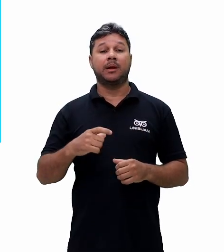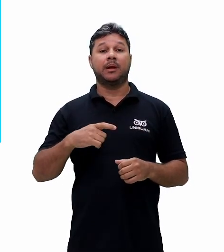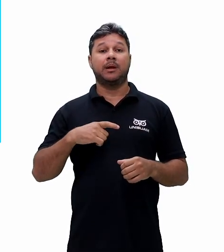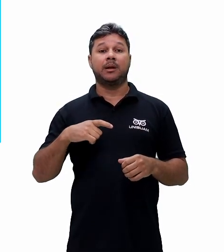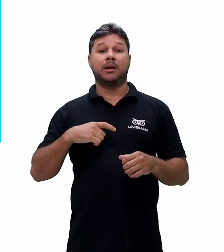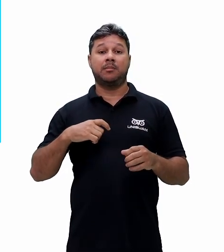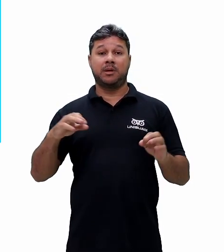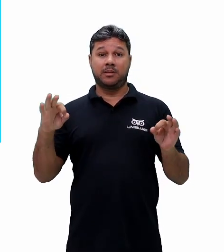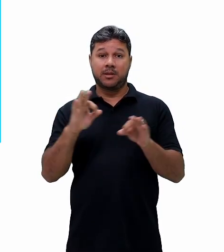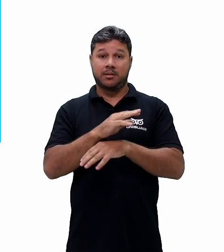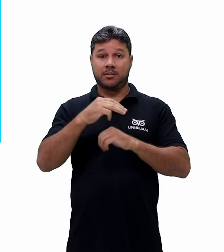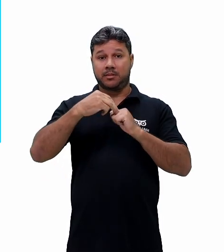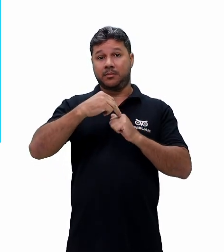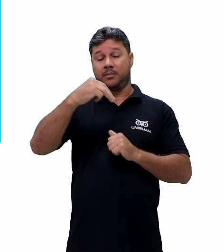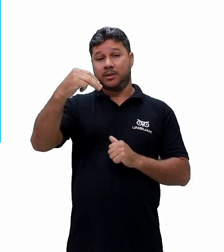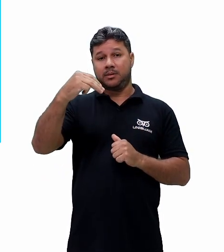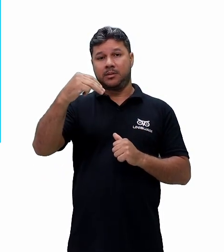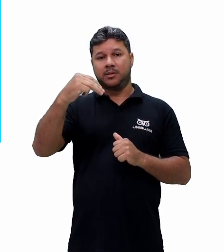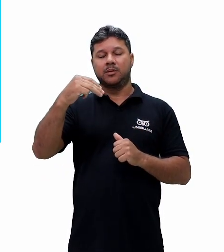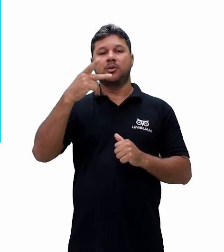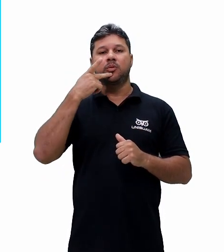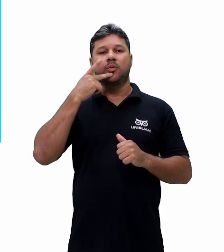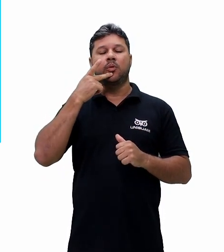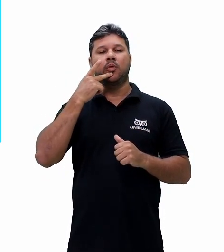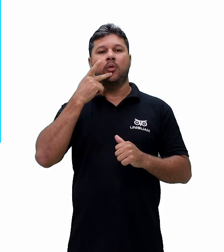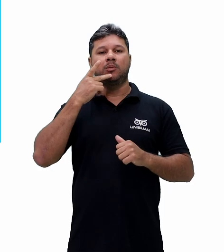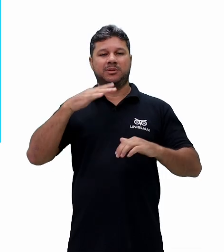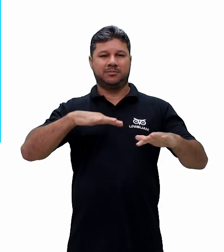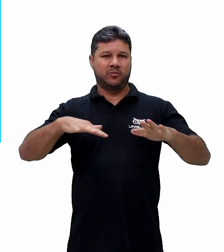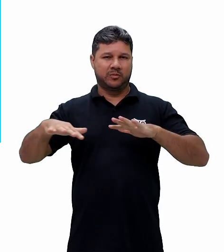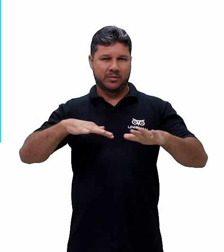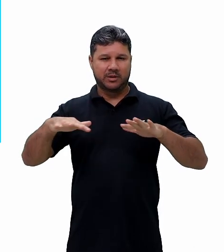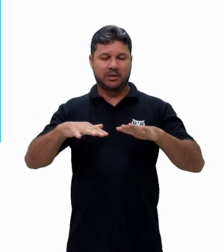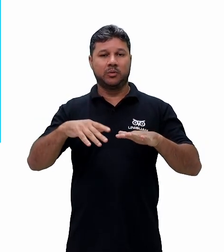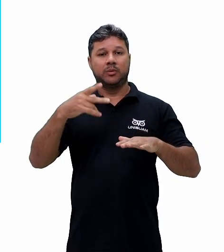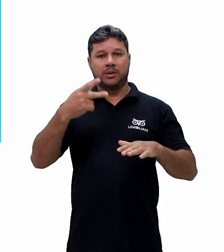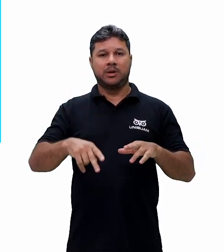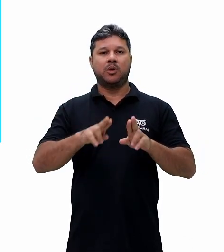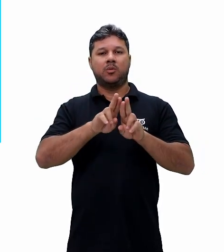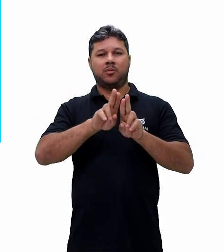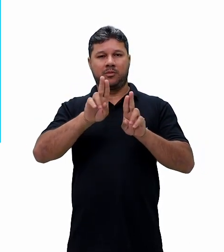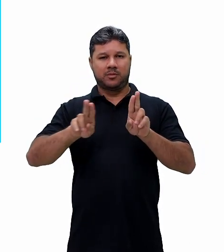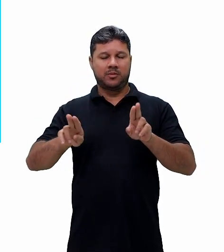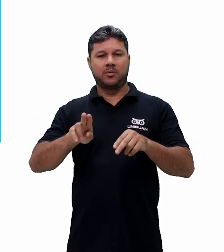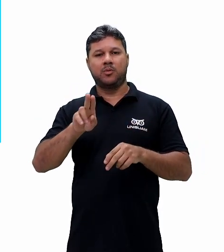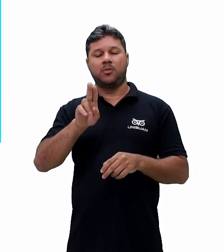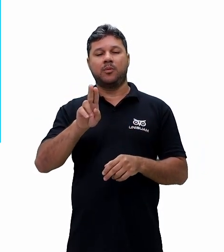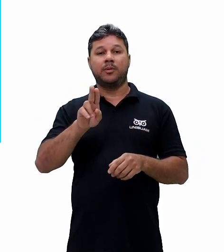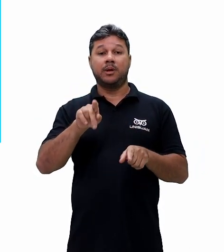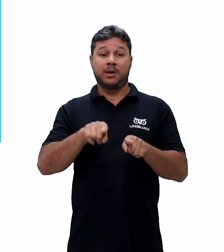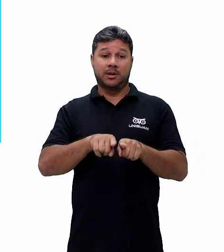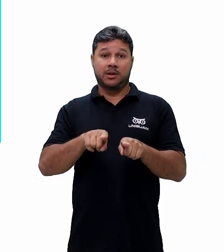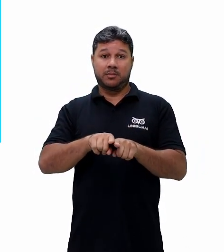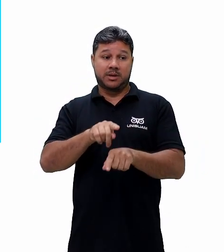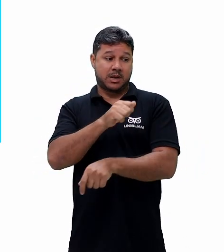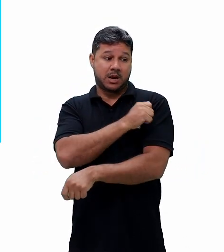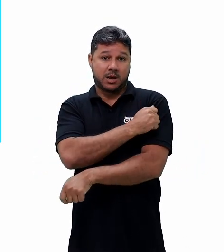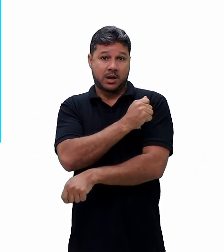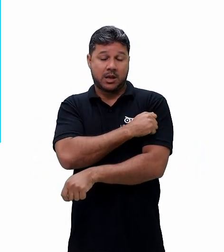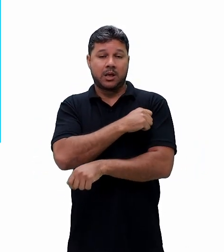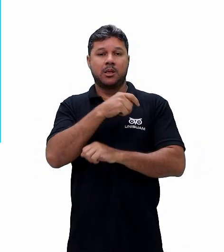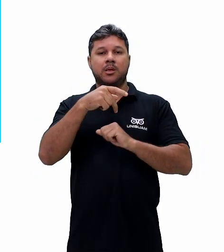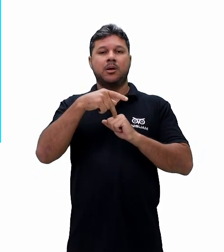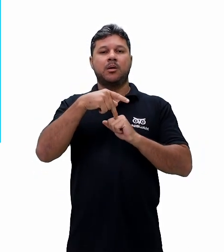Também terminei o meu mestrado em biodinâmica do movimento na Universidade Federal do Rio de Janeiro e sou aluno